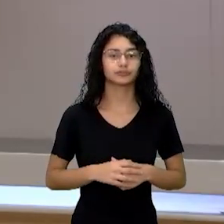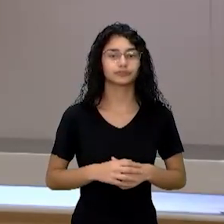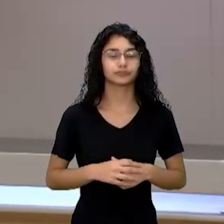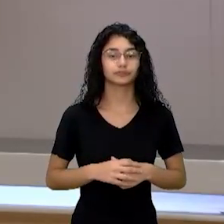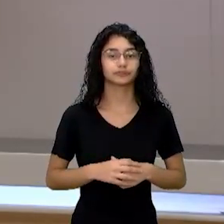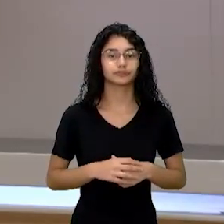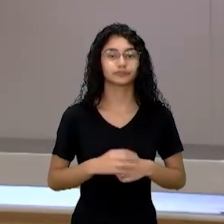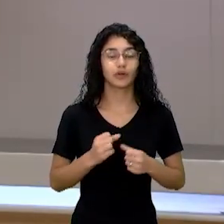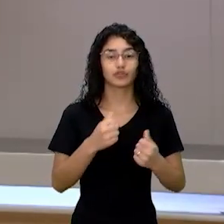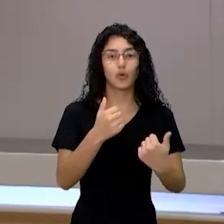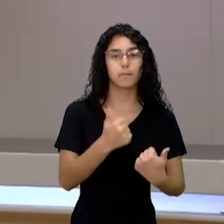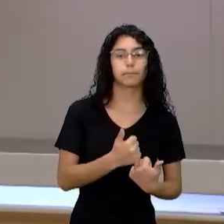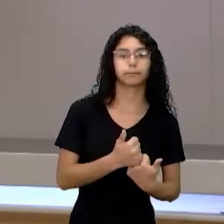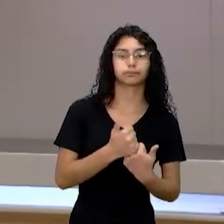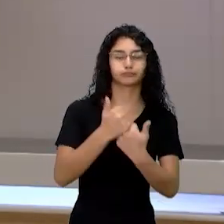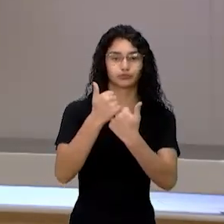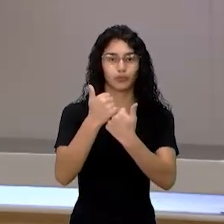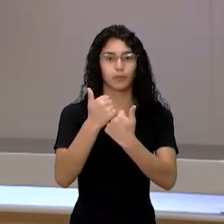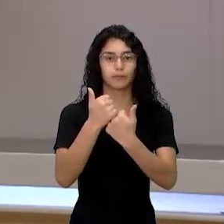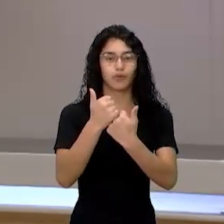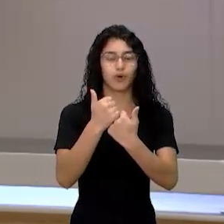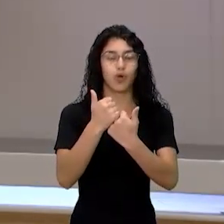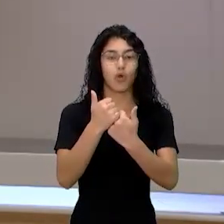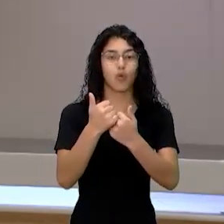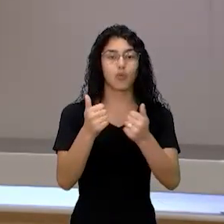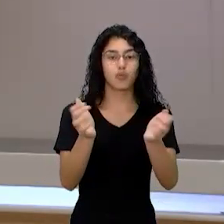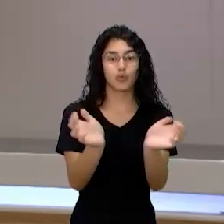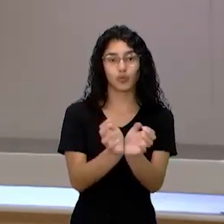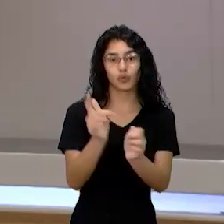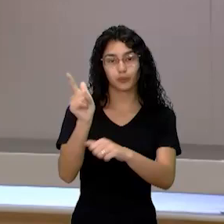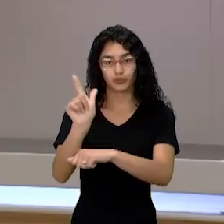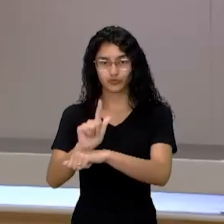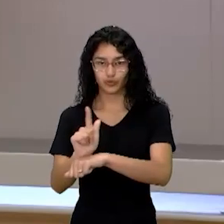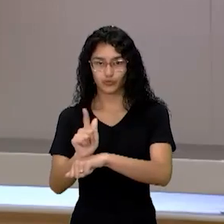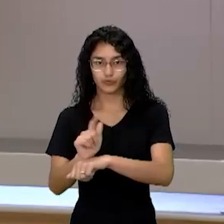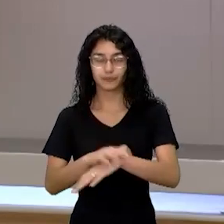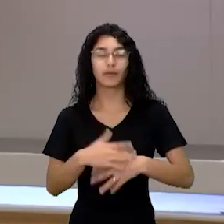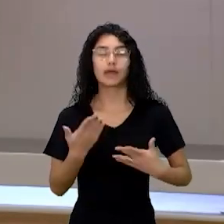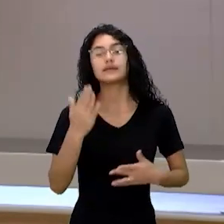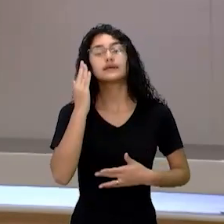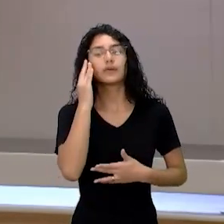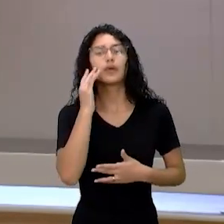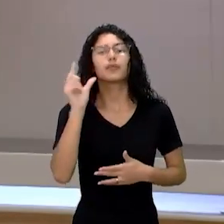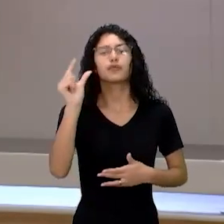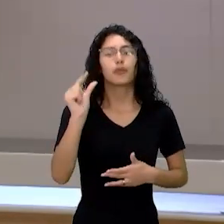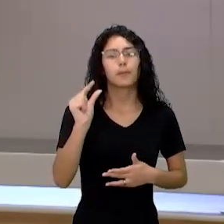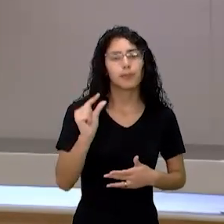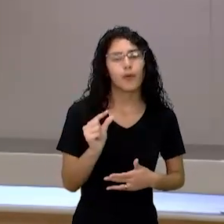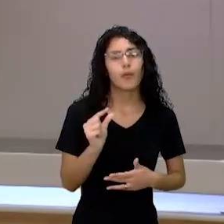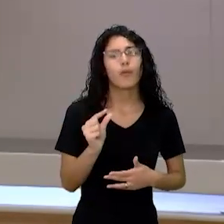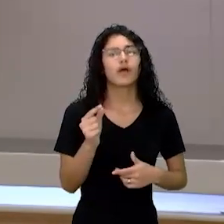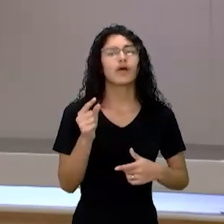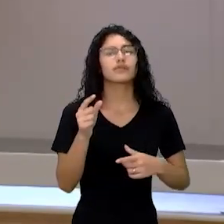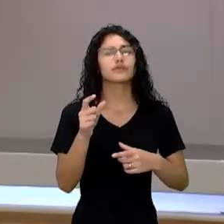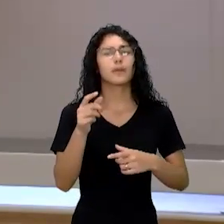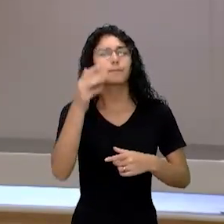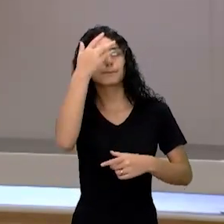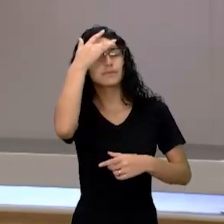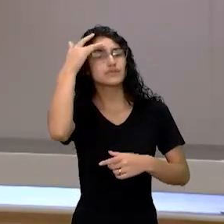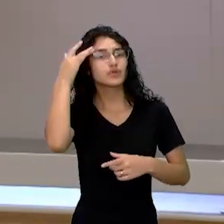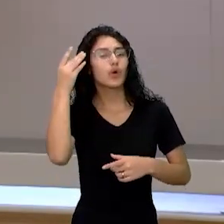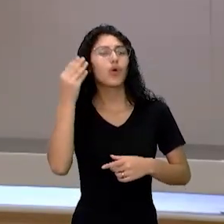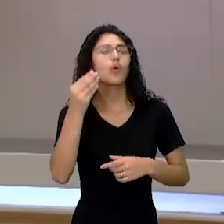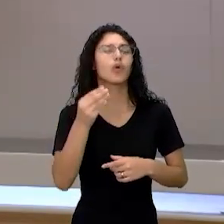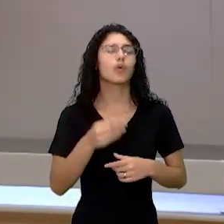ser esse apoio para a equipe gestora. Nós sabemos que são poucos os especialistas nessa área, mas que nós